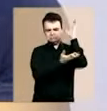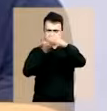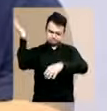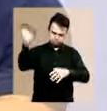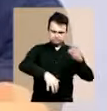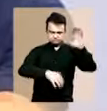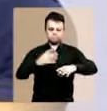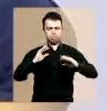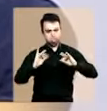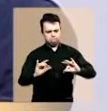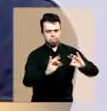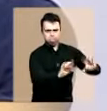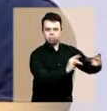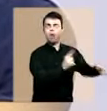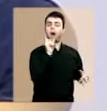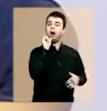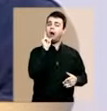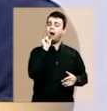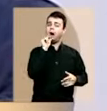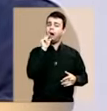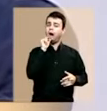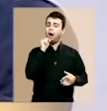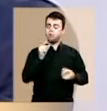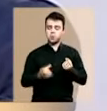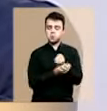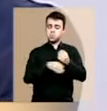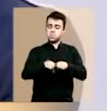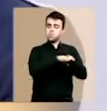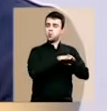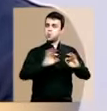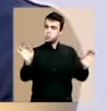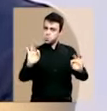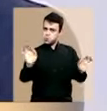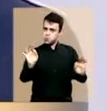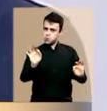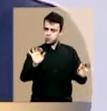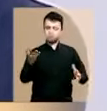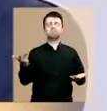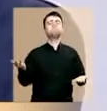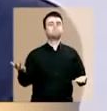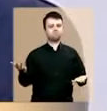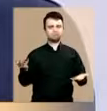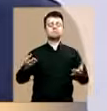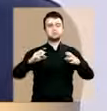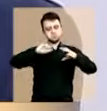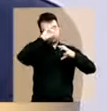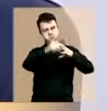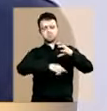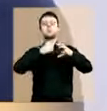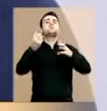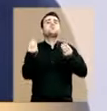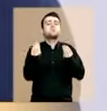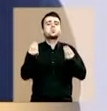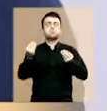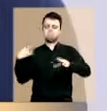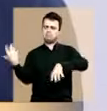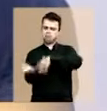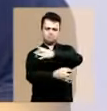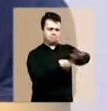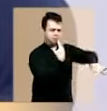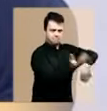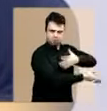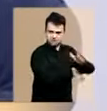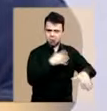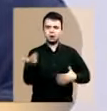desmatamento, usar a água de uma maneira não sustentável, nem outras questões, né? A gente tira a terra desse equilíbrio, né? Que permitiu que a